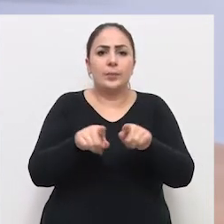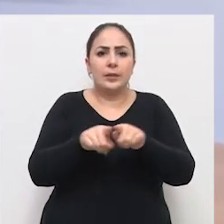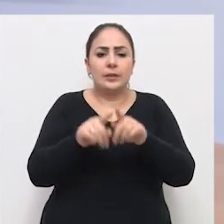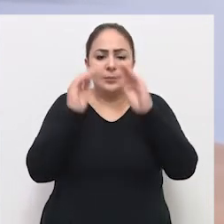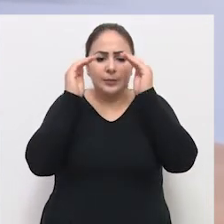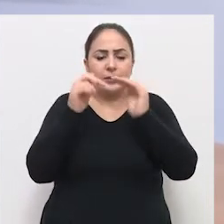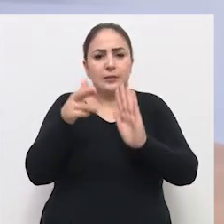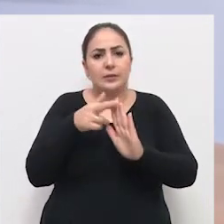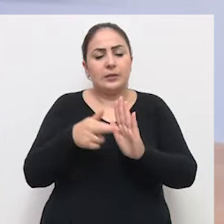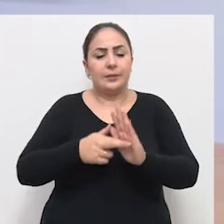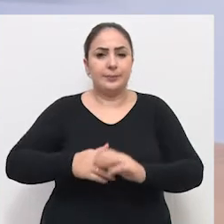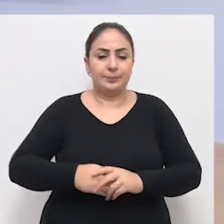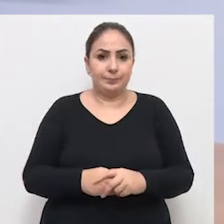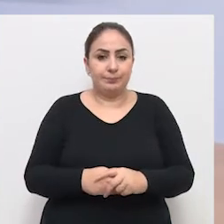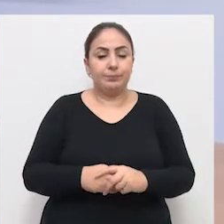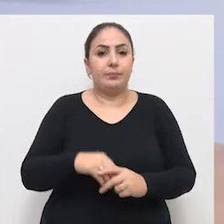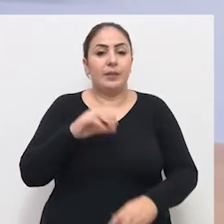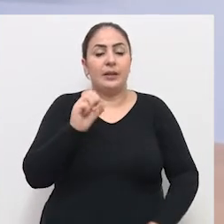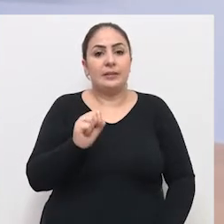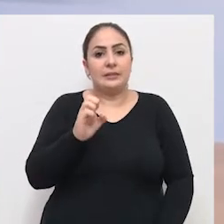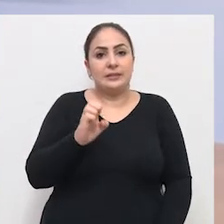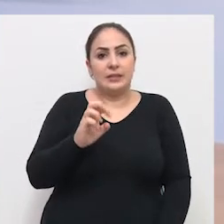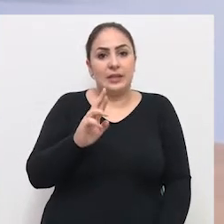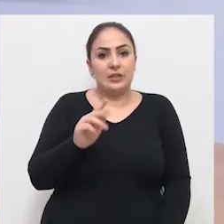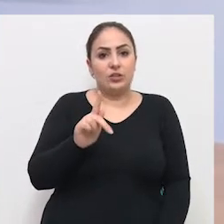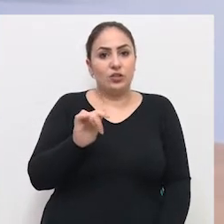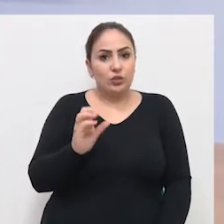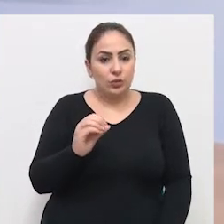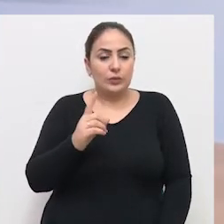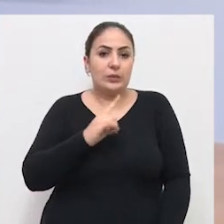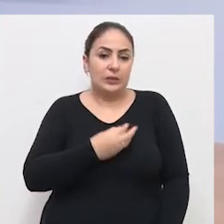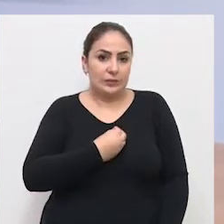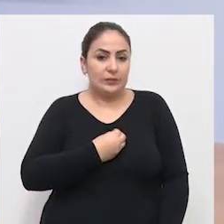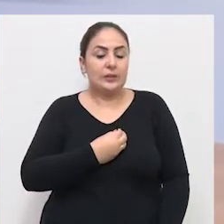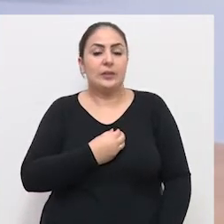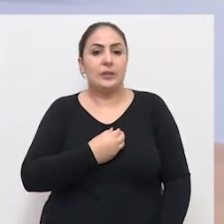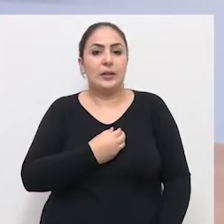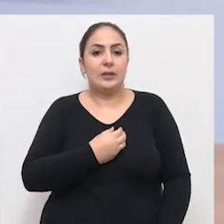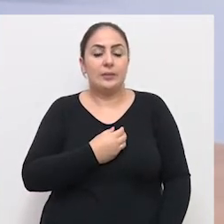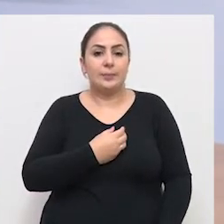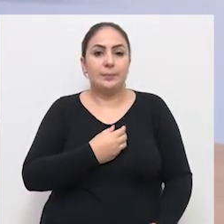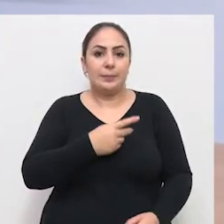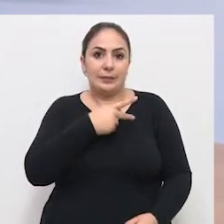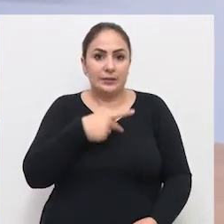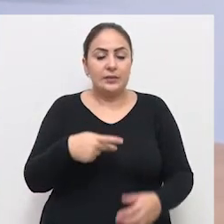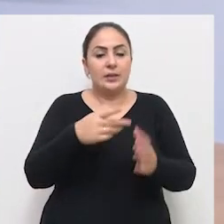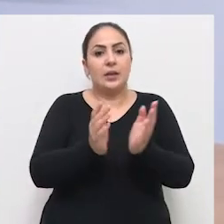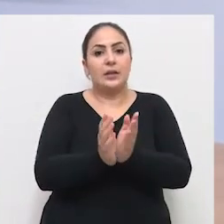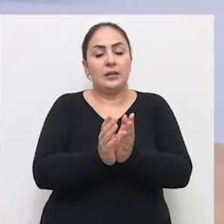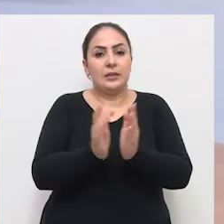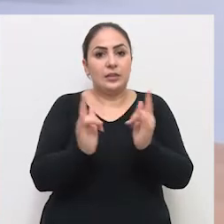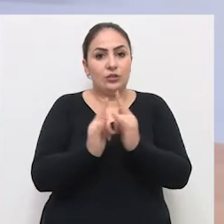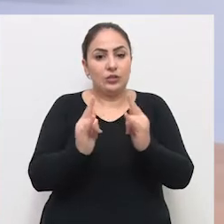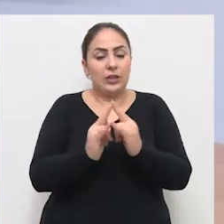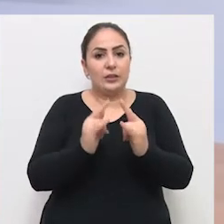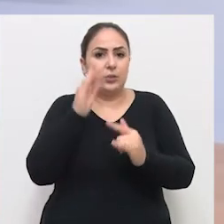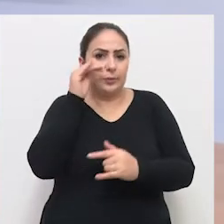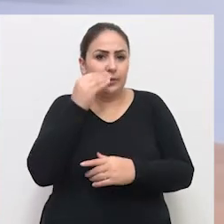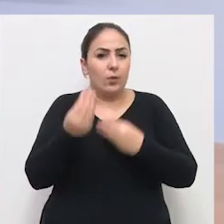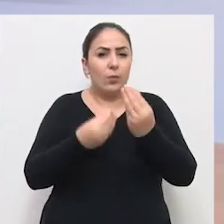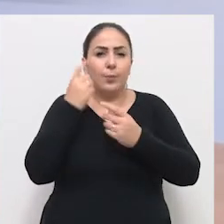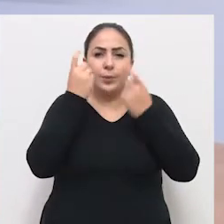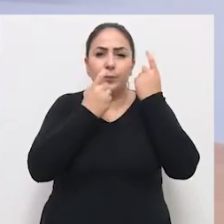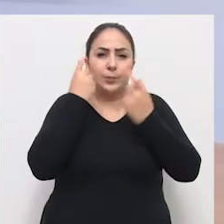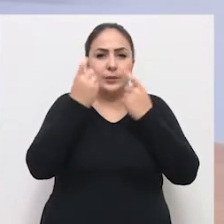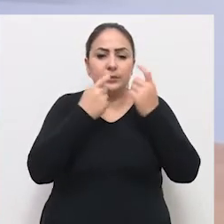protocolos e respeitar as restrições. Sérgio Giacomini está à frente da entidade e observa com preocupação